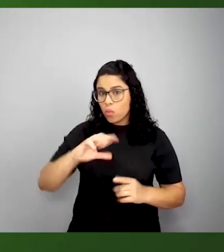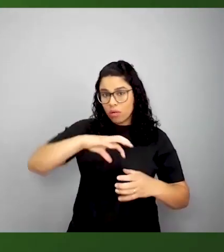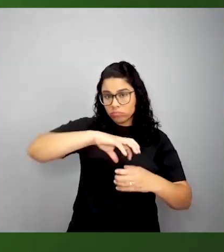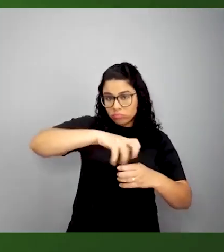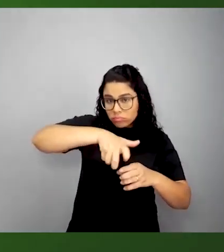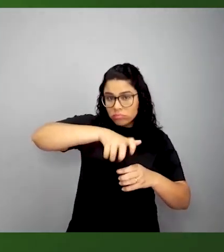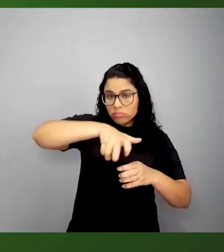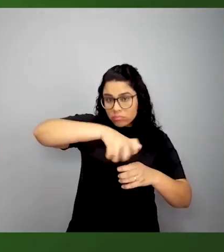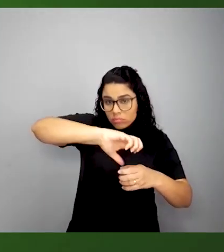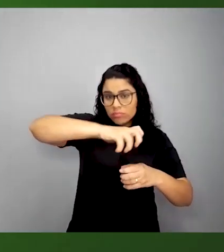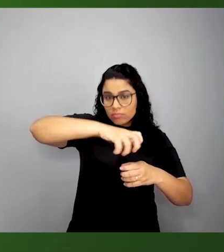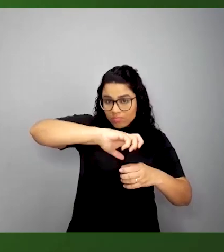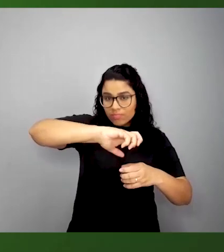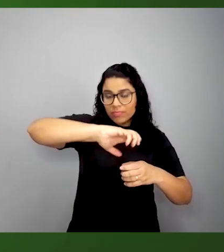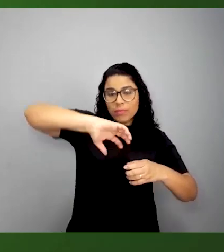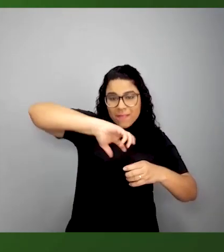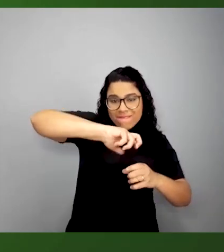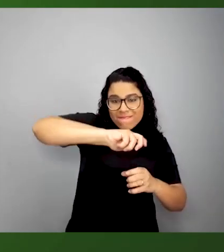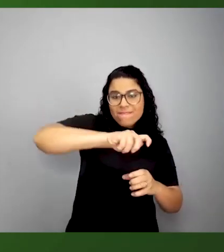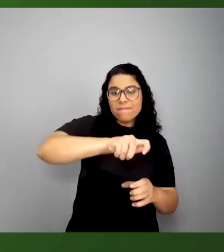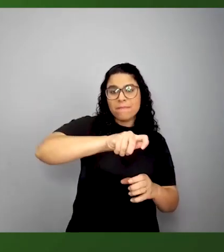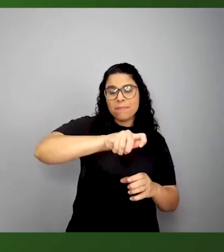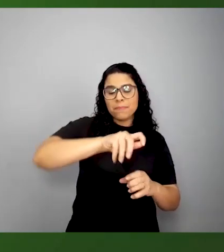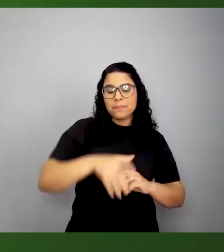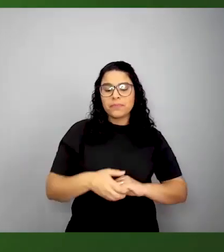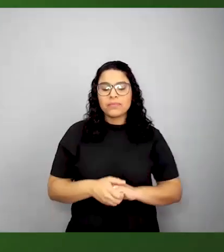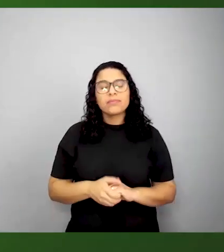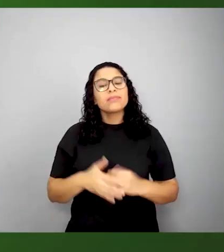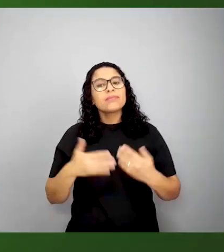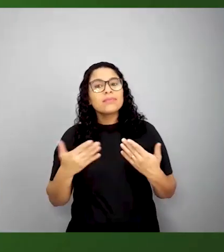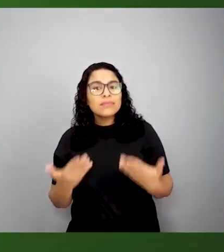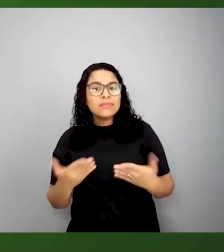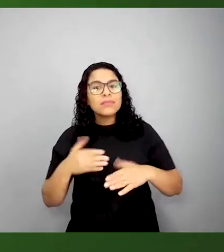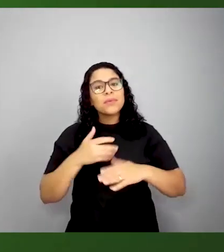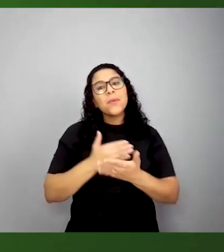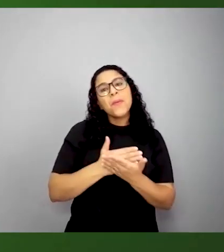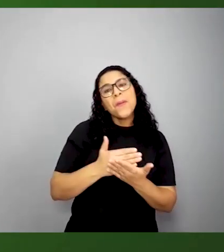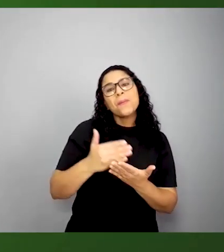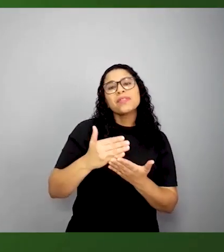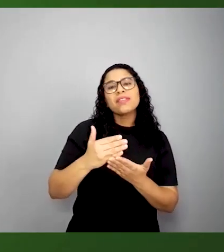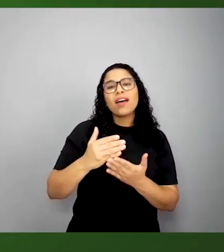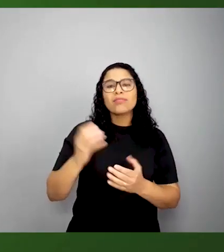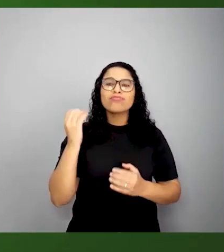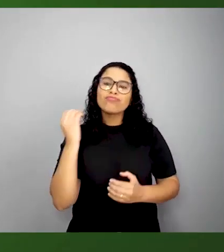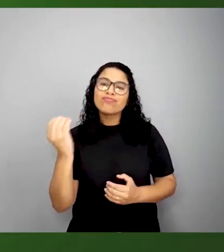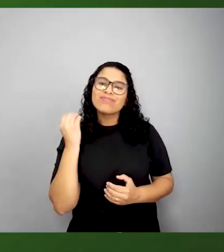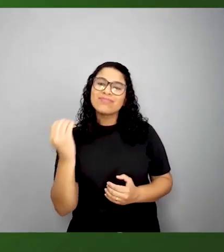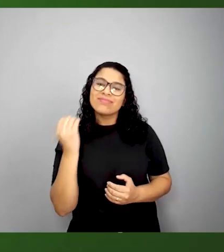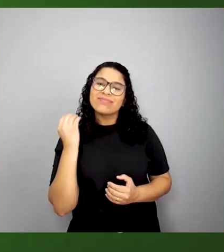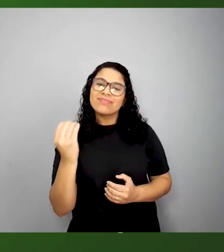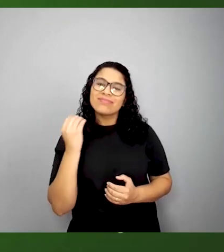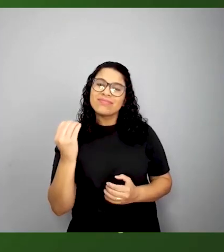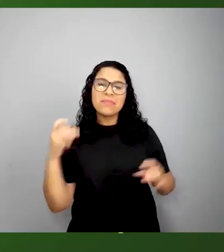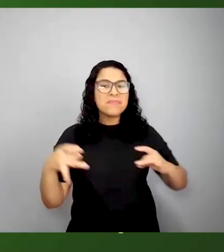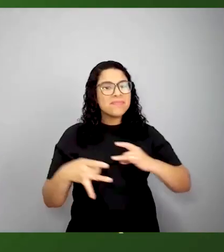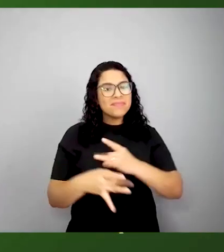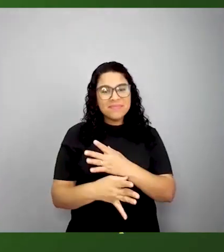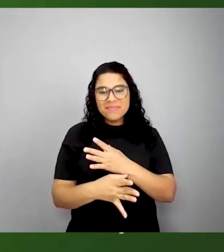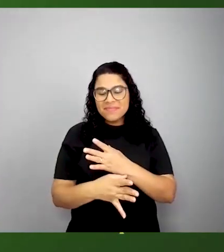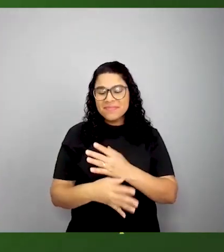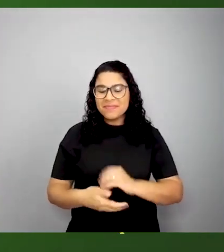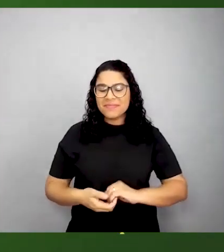importante. Depois disso, é só começar a festa. Olha aqui o chocalho como está